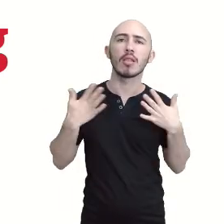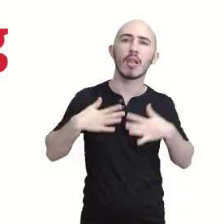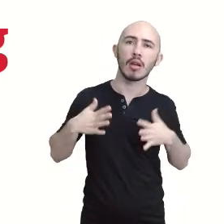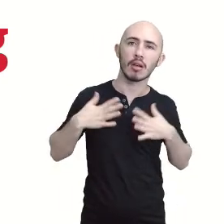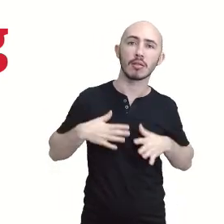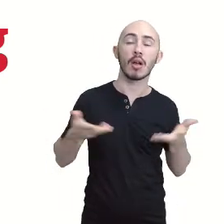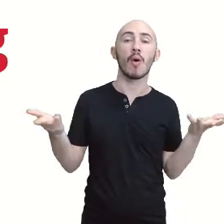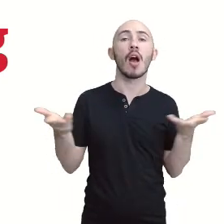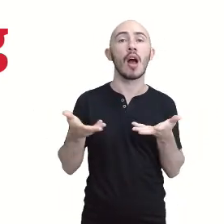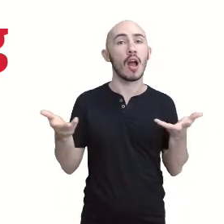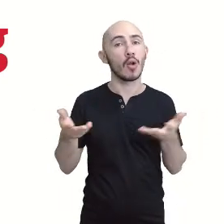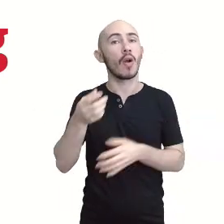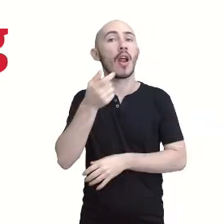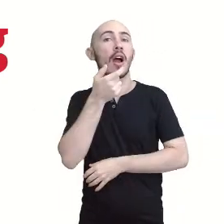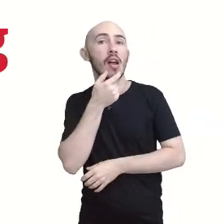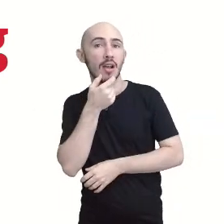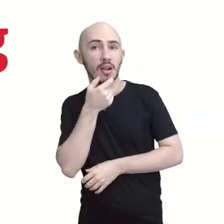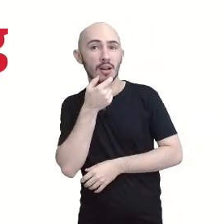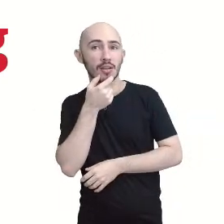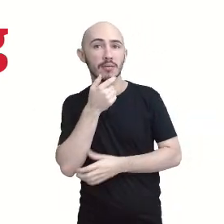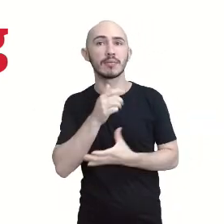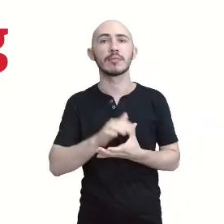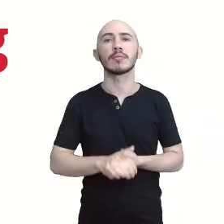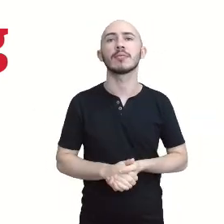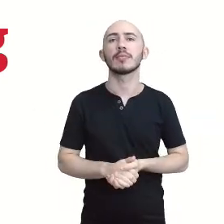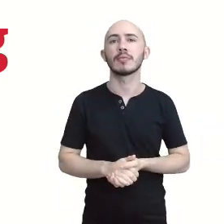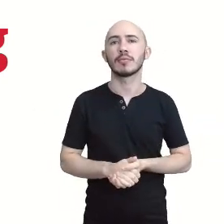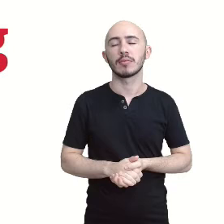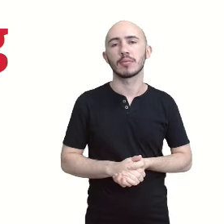inglês, afinal é a aula. She's practicing,